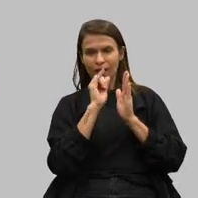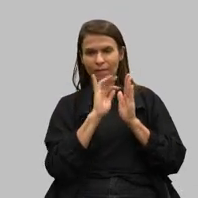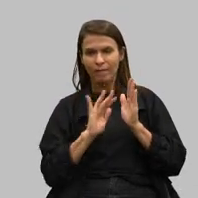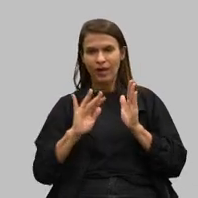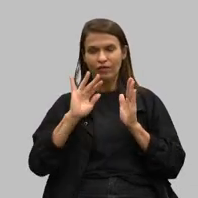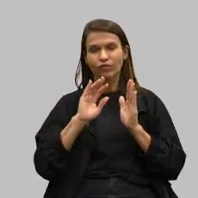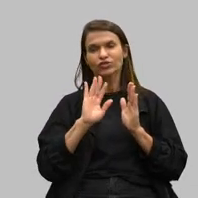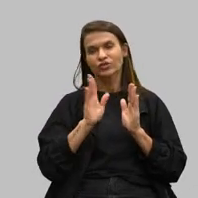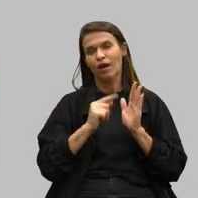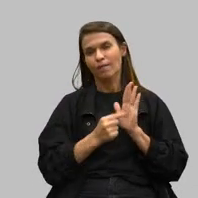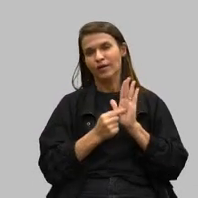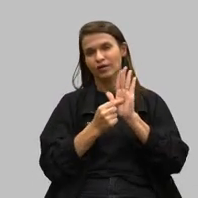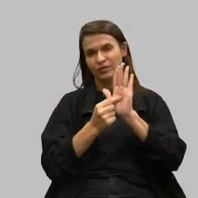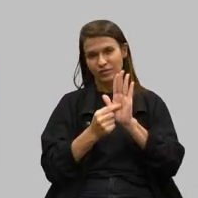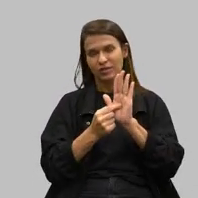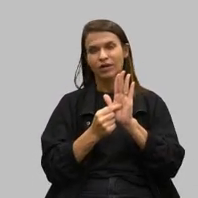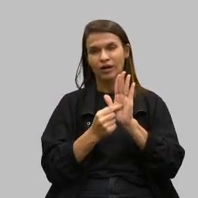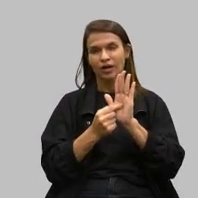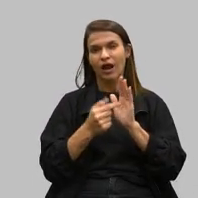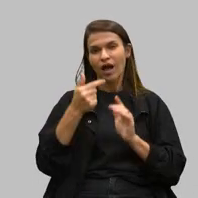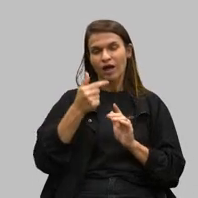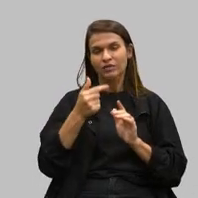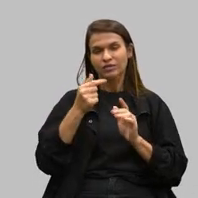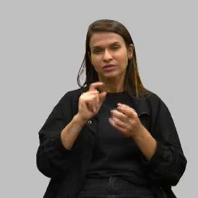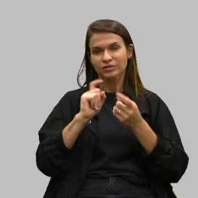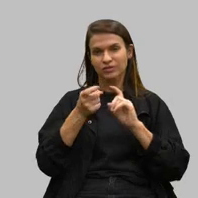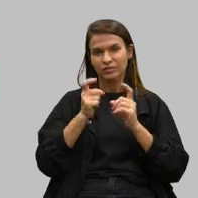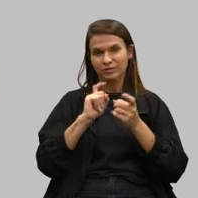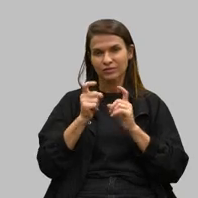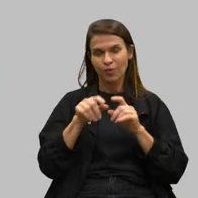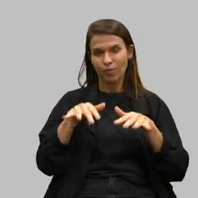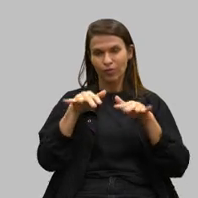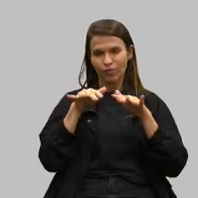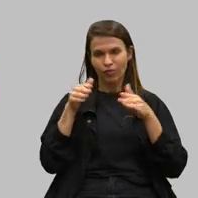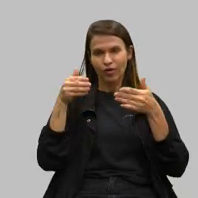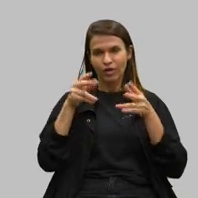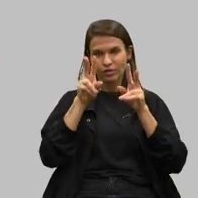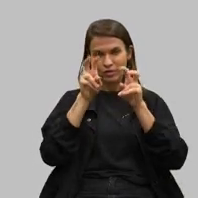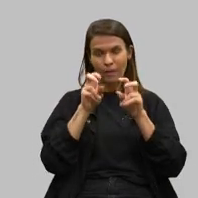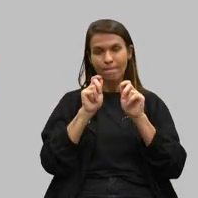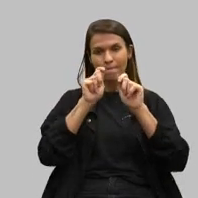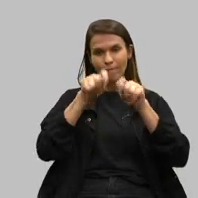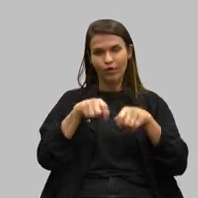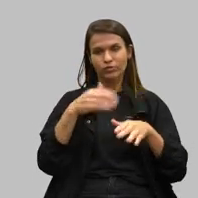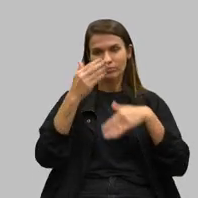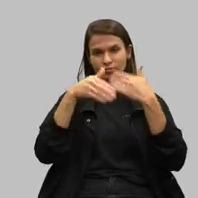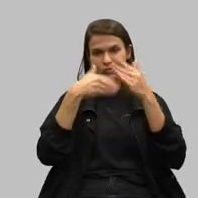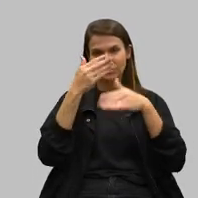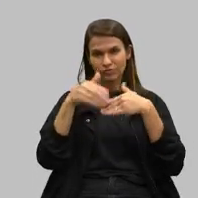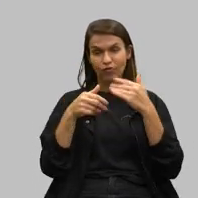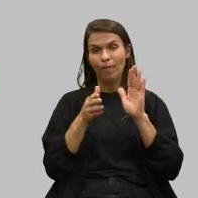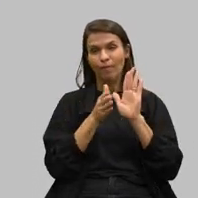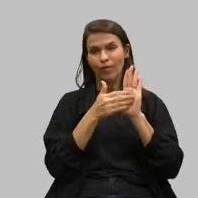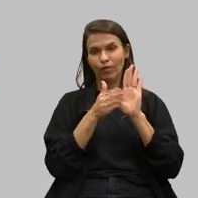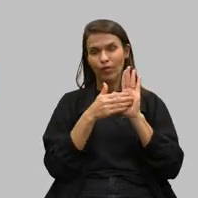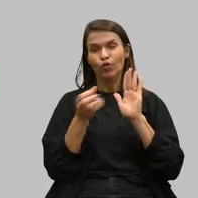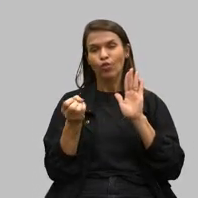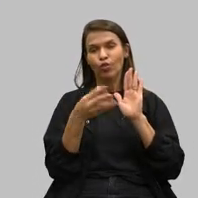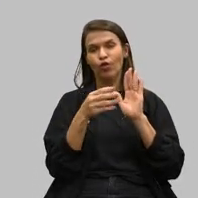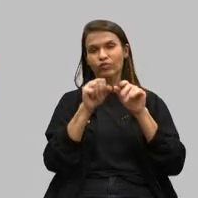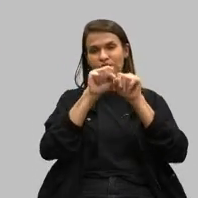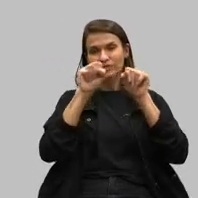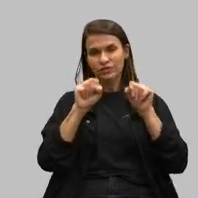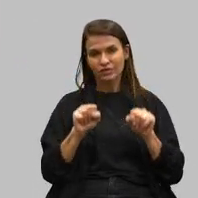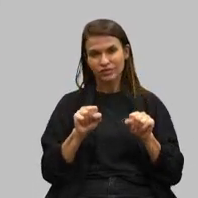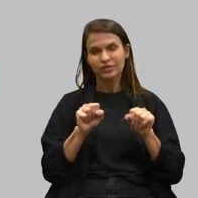apresentado aqui, que na minha segunda audiência pública em referente ao tema, para que a gente possa avançar, foi proposto um novo sistema, como